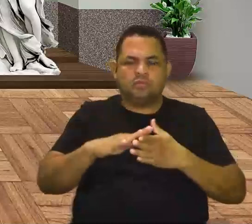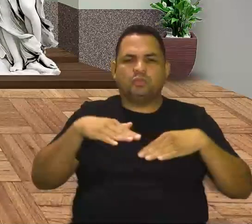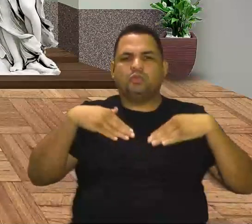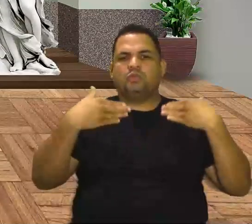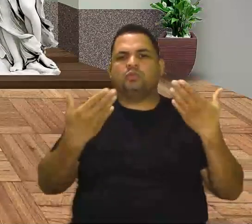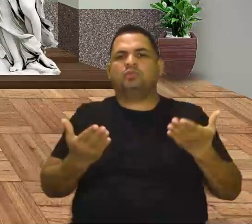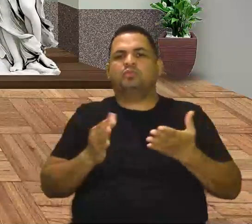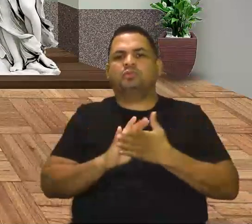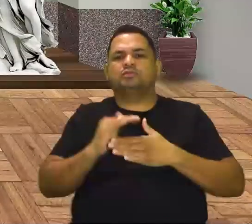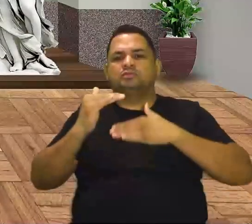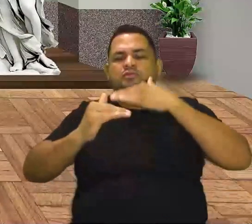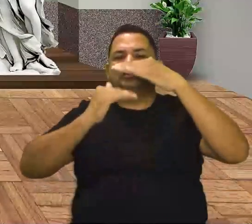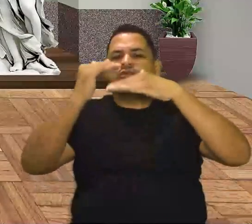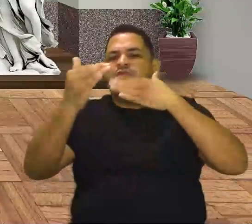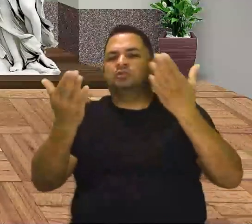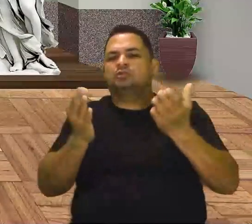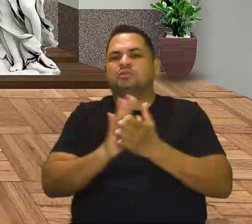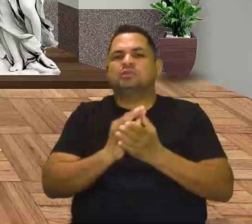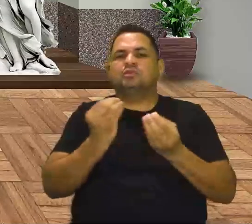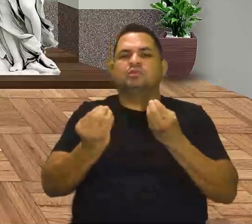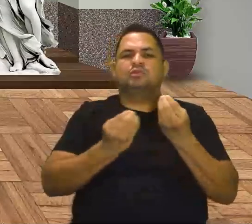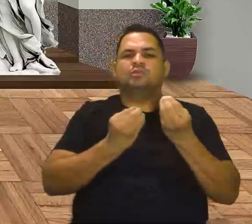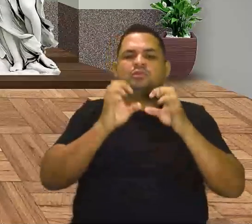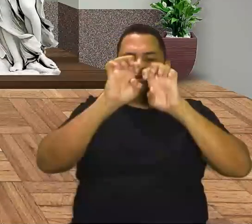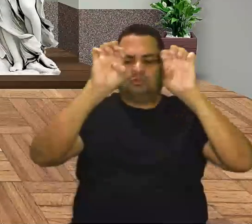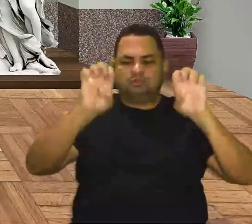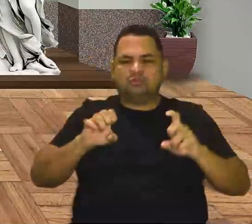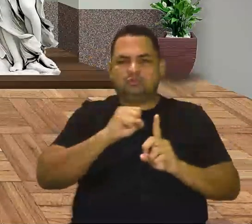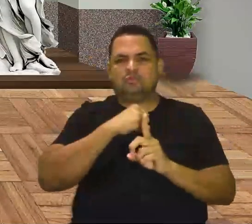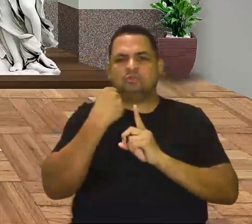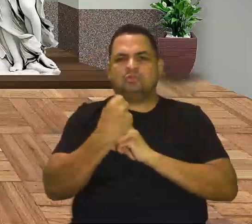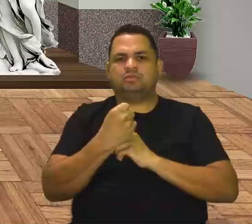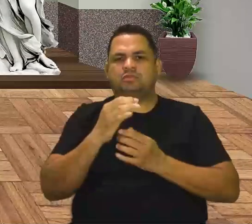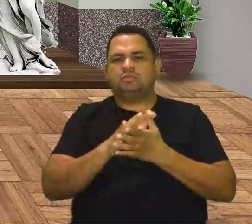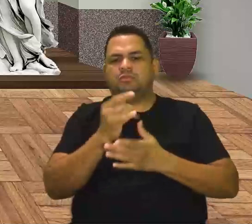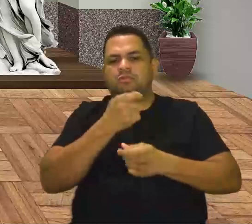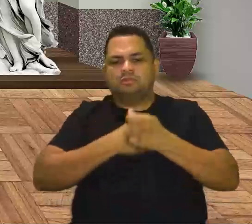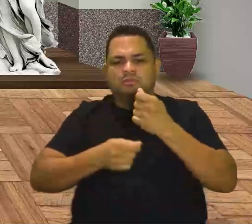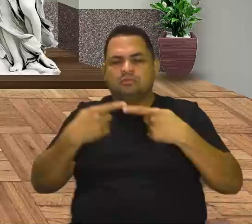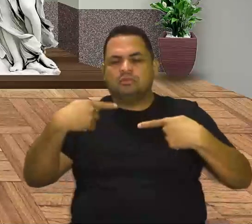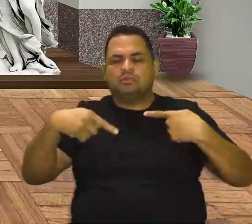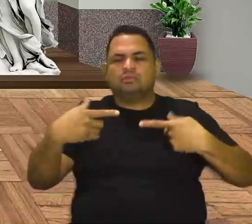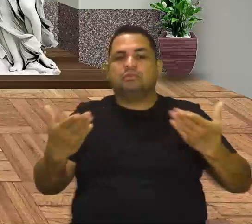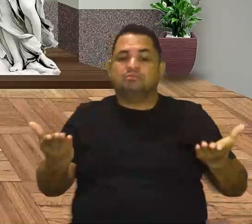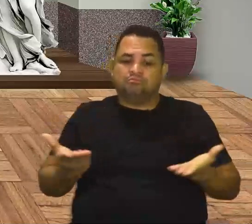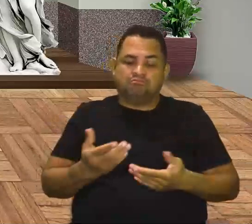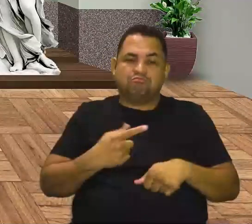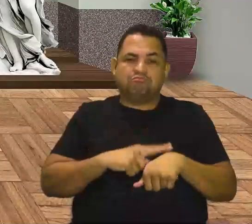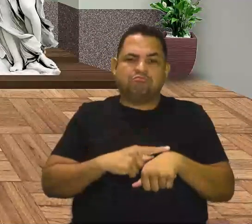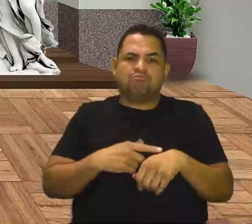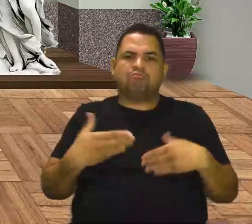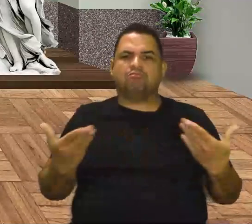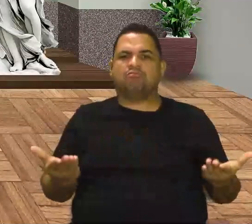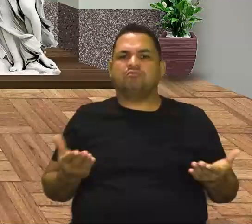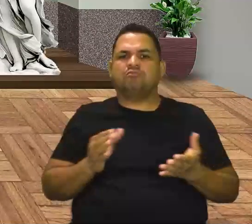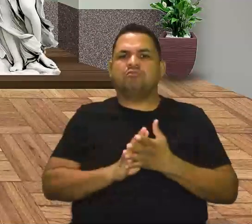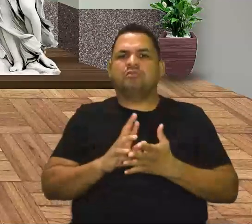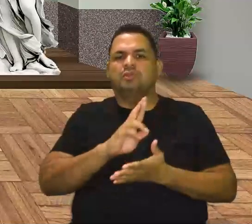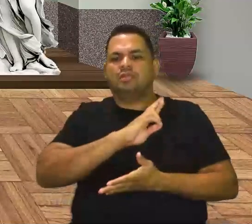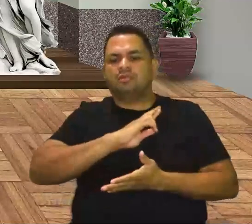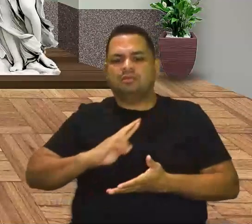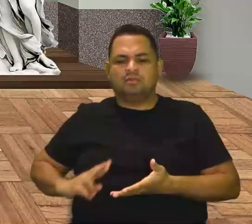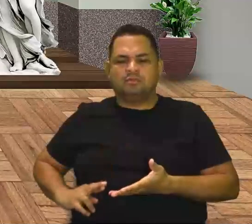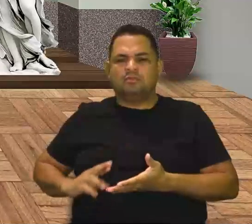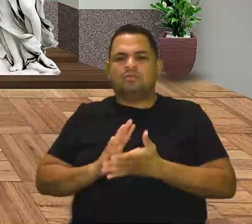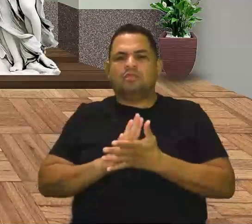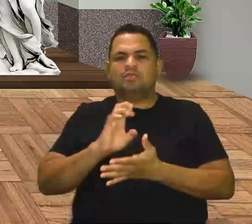quais os avanços, como é que se dá a estrutura social, econômica, política deste momento. A República da